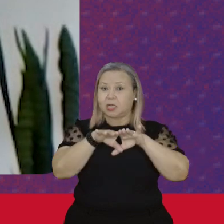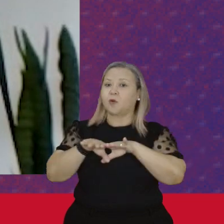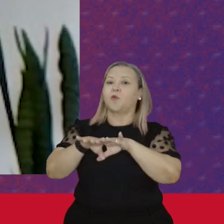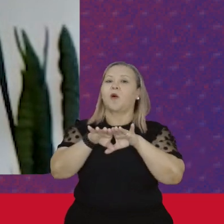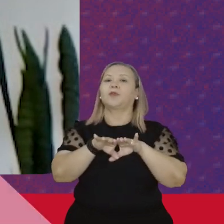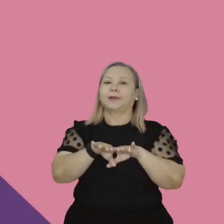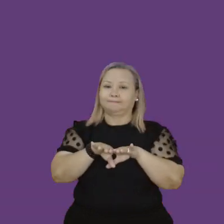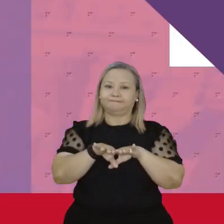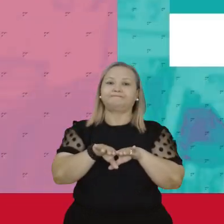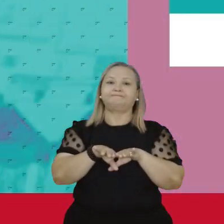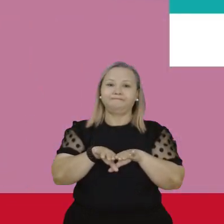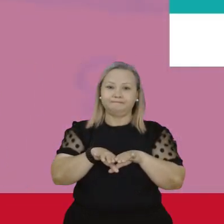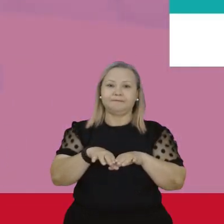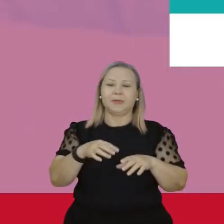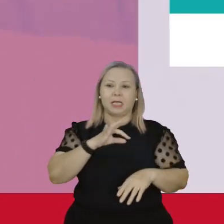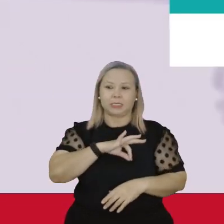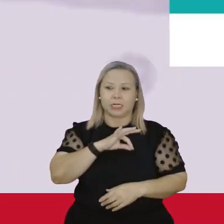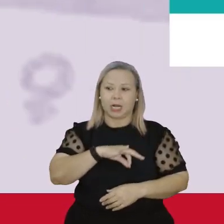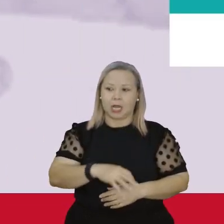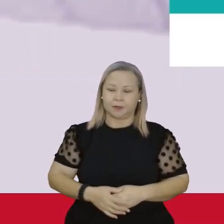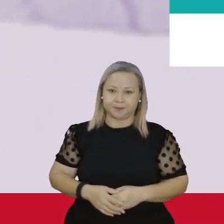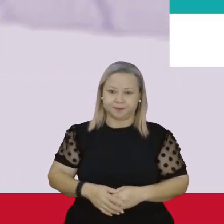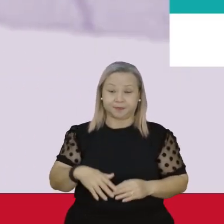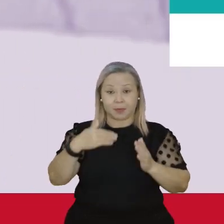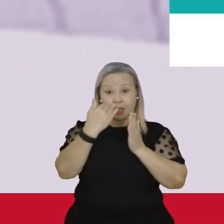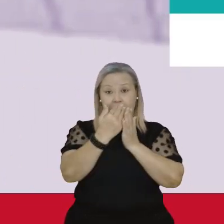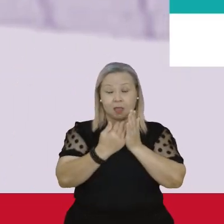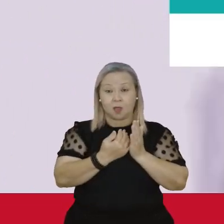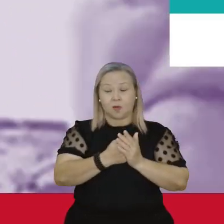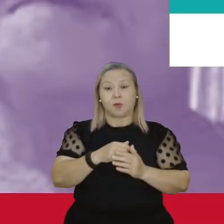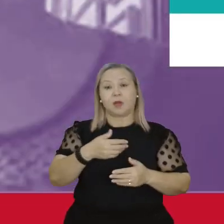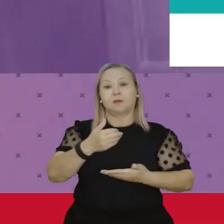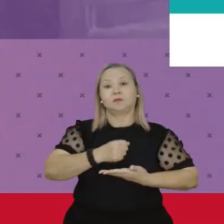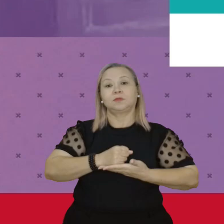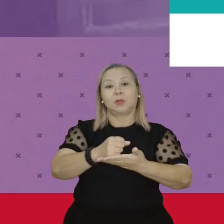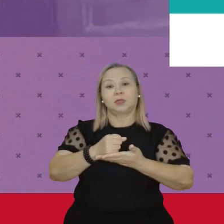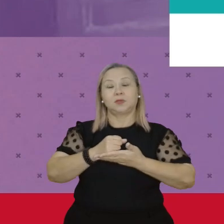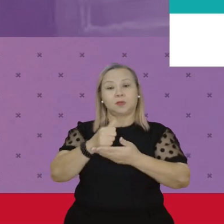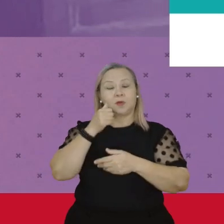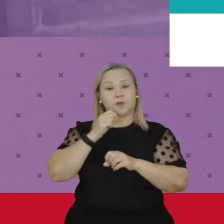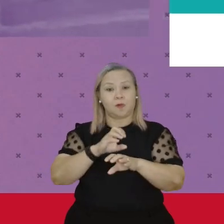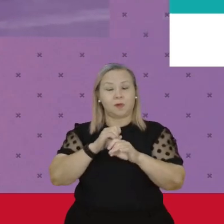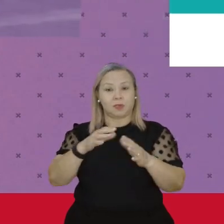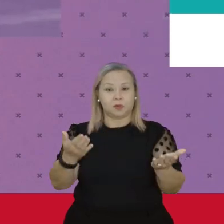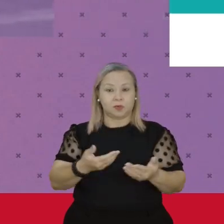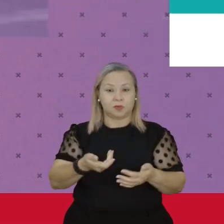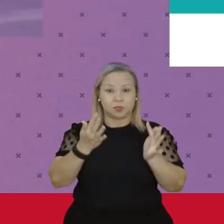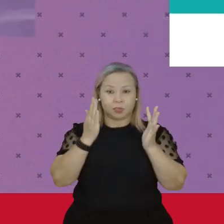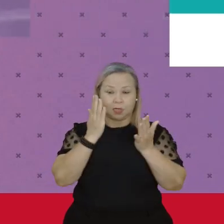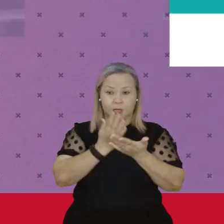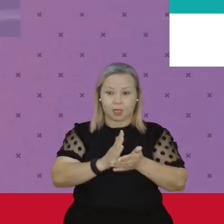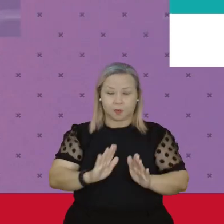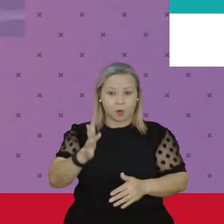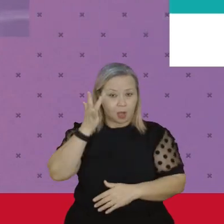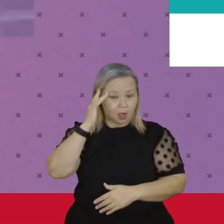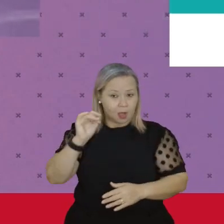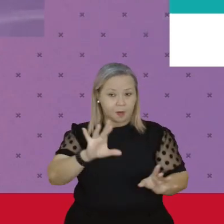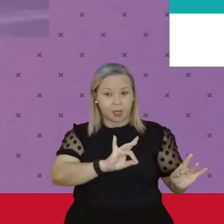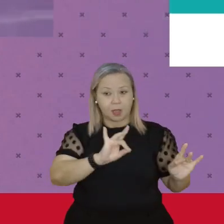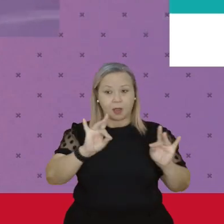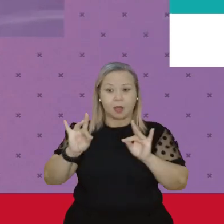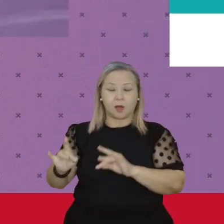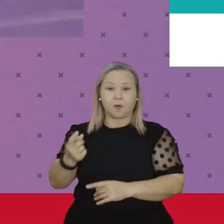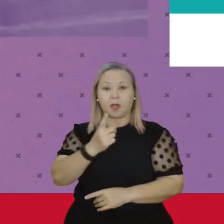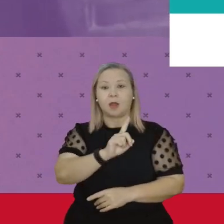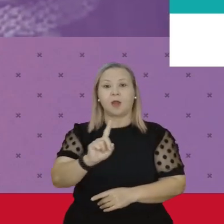salariais. O programa Elas por Elas Formação de hoje chegou ao fim. Amanhã você acompanha a última aula